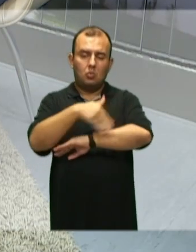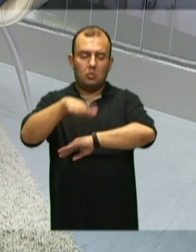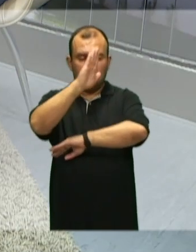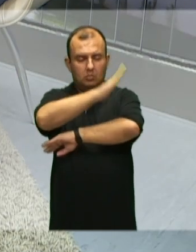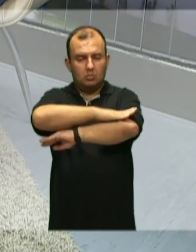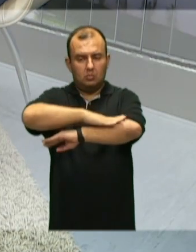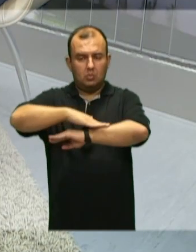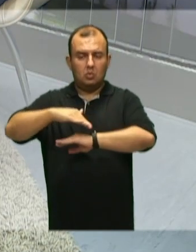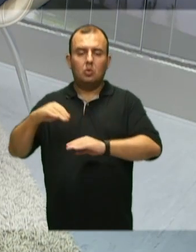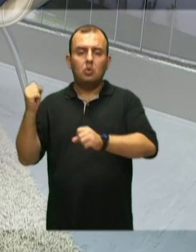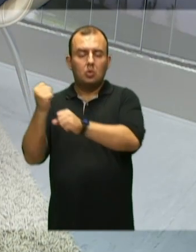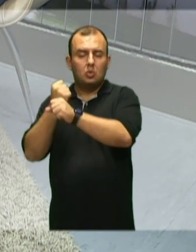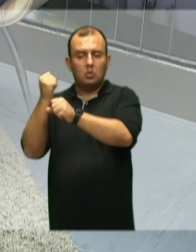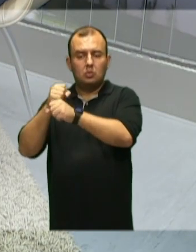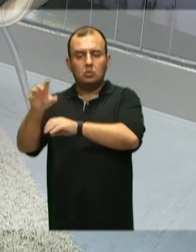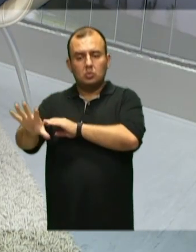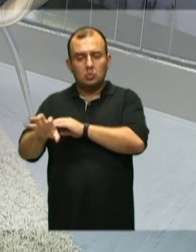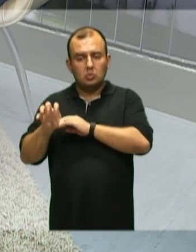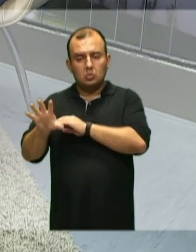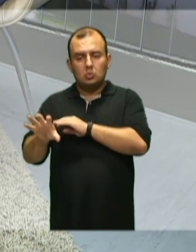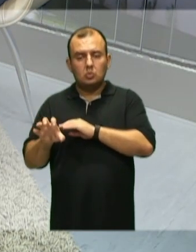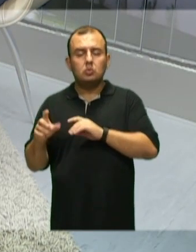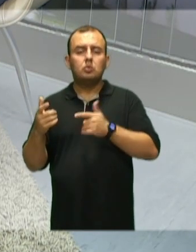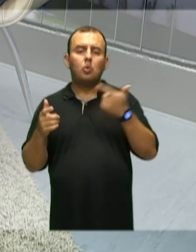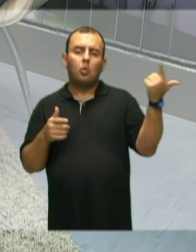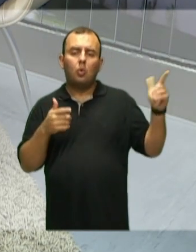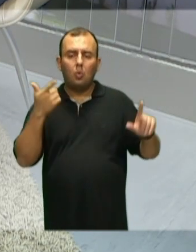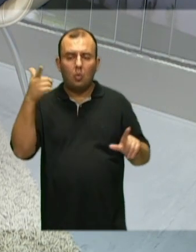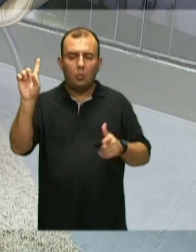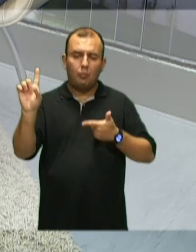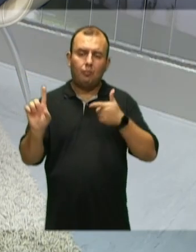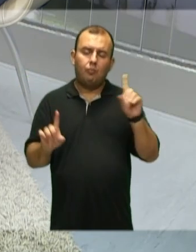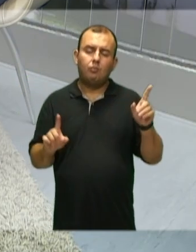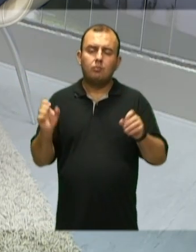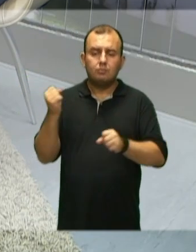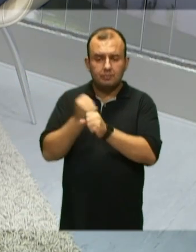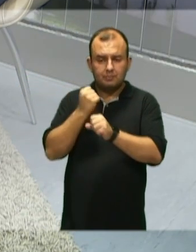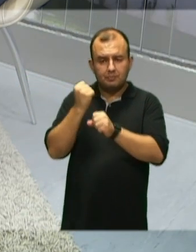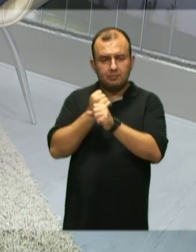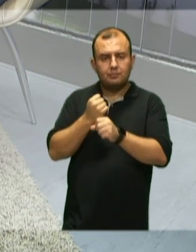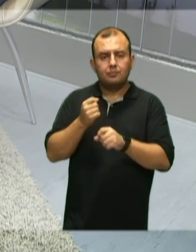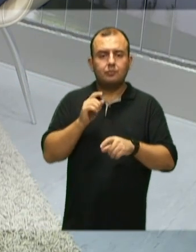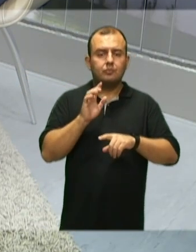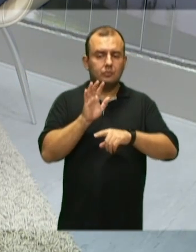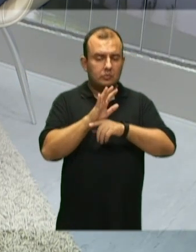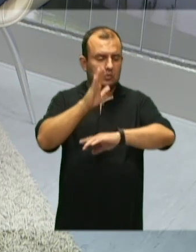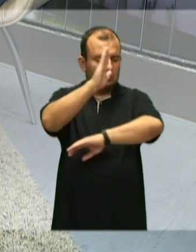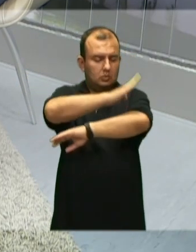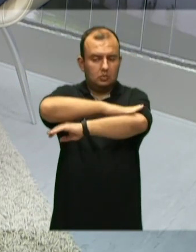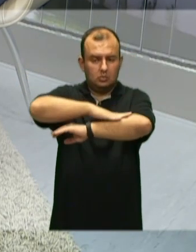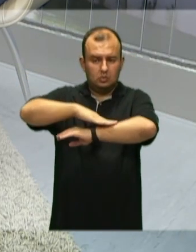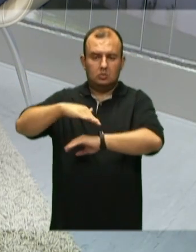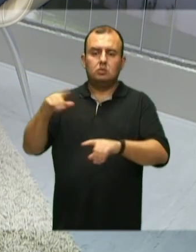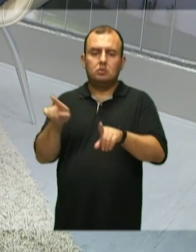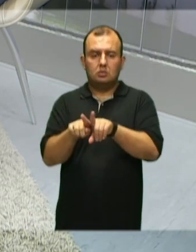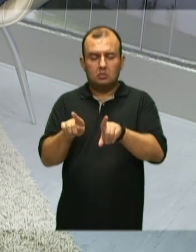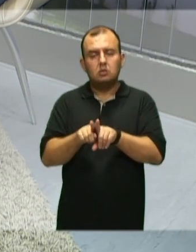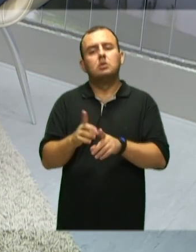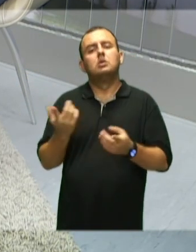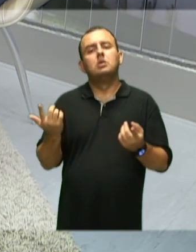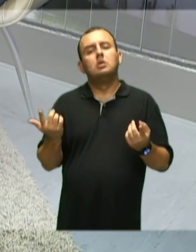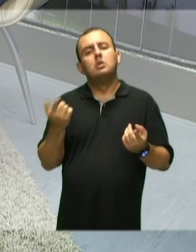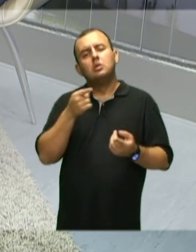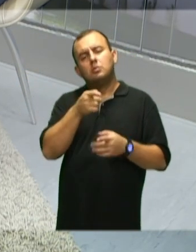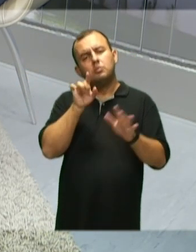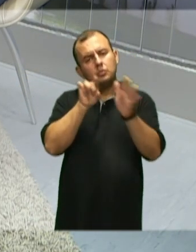eh obras de drenagem entre outras obras né recuperação asfáltica e eu pergunto para